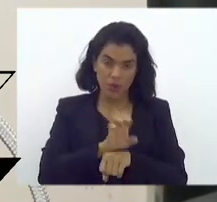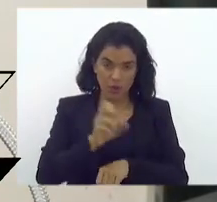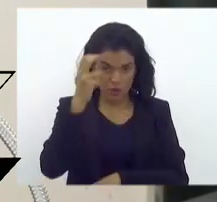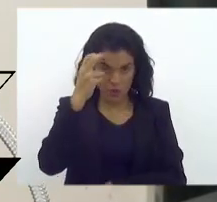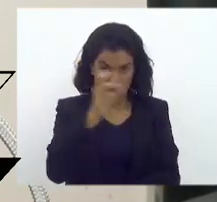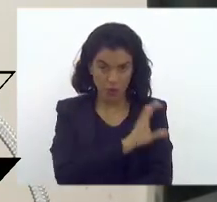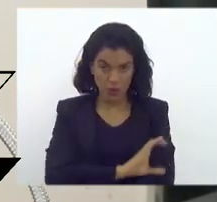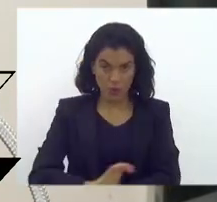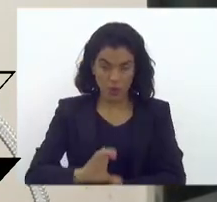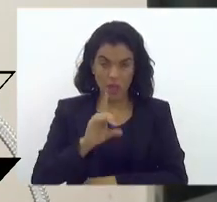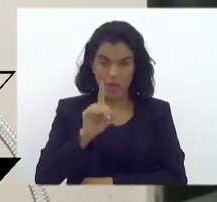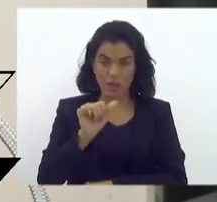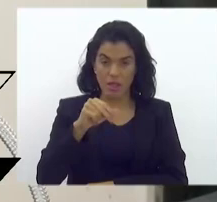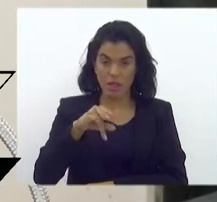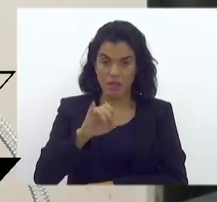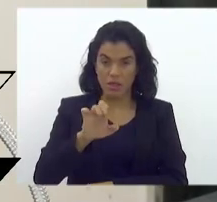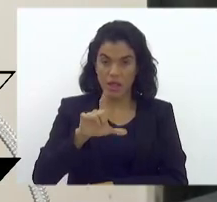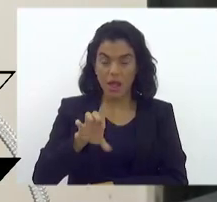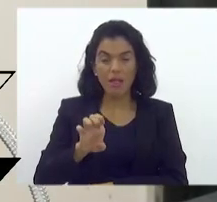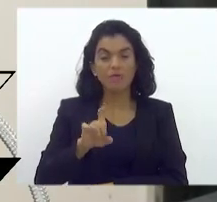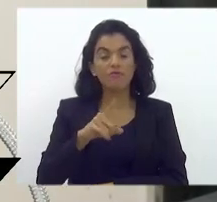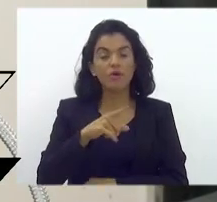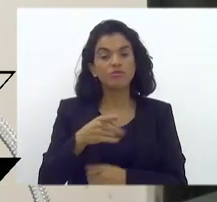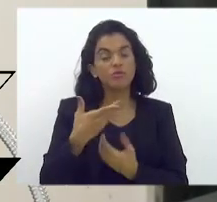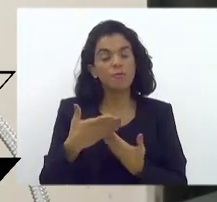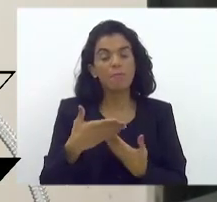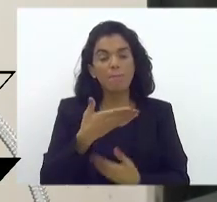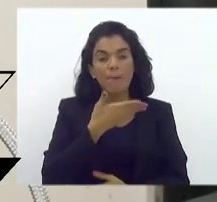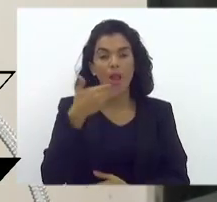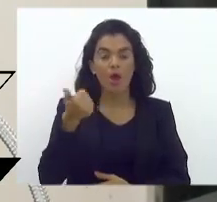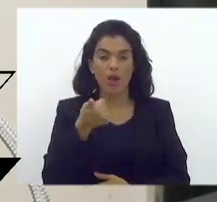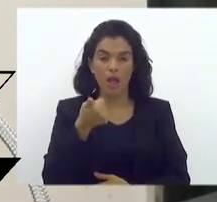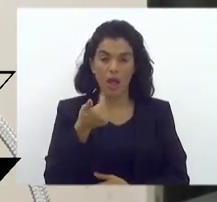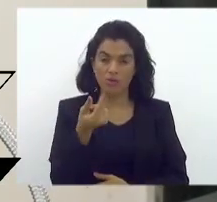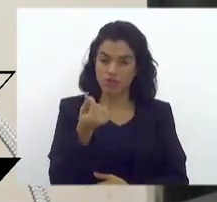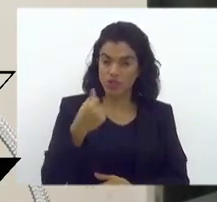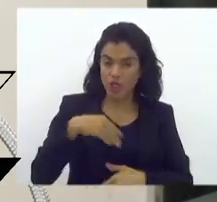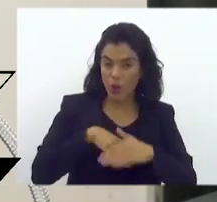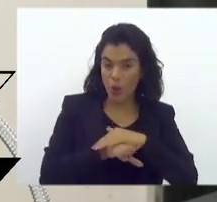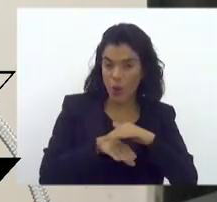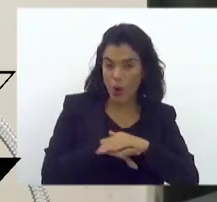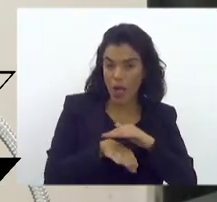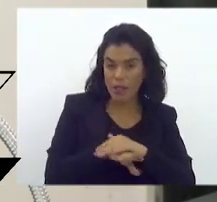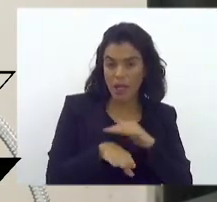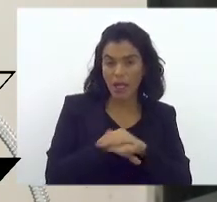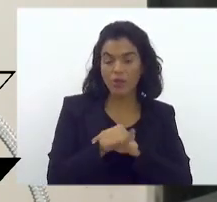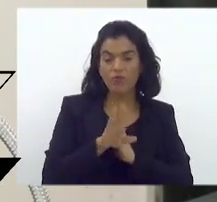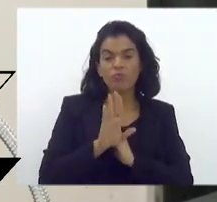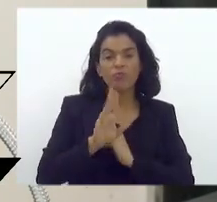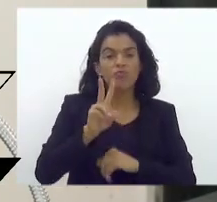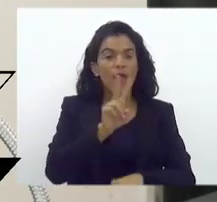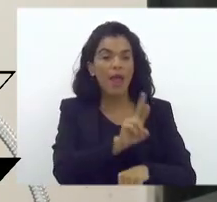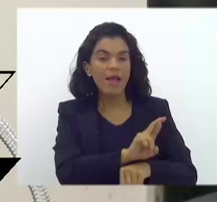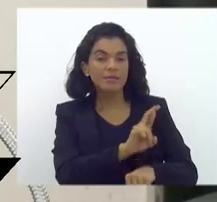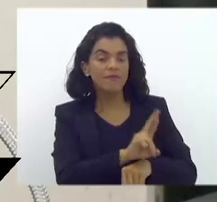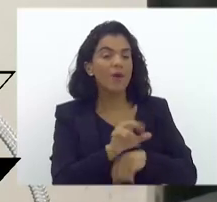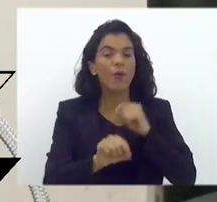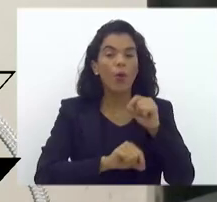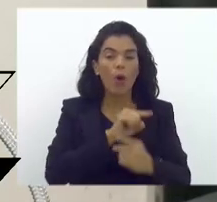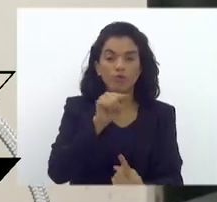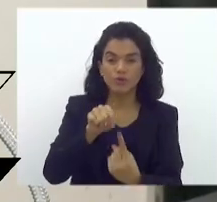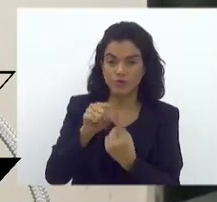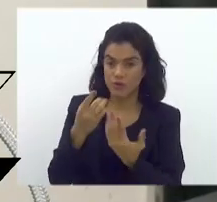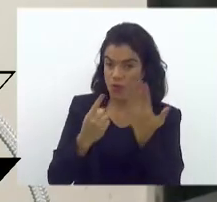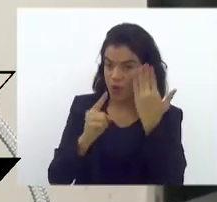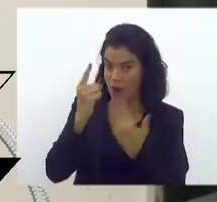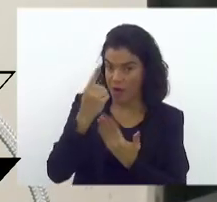Daniele, foi no sentido de ampliar outras fontes, além do fundo, estaduais, obviamente, mas eu só faço aqui a menção para que a